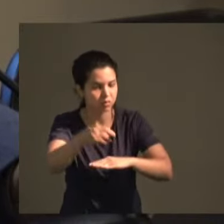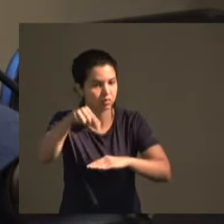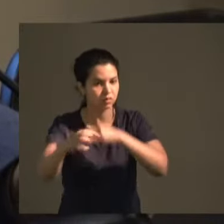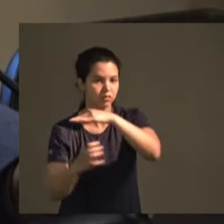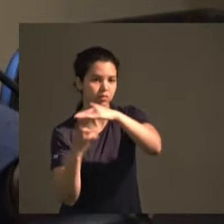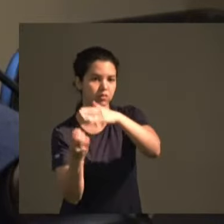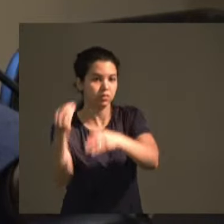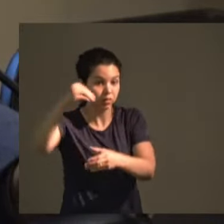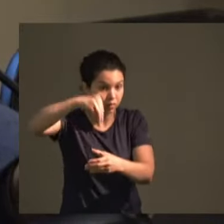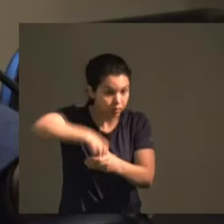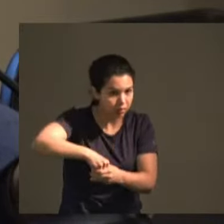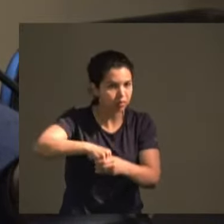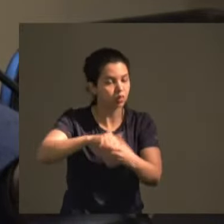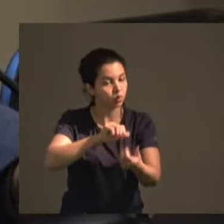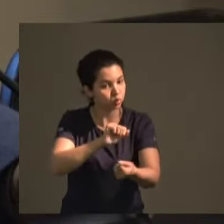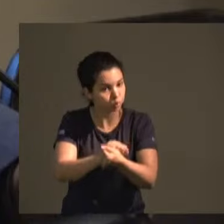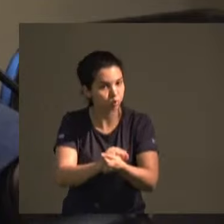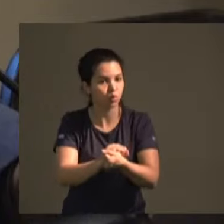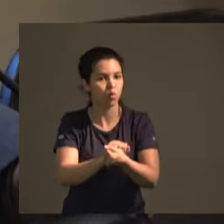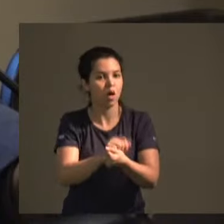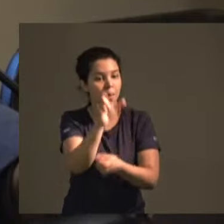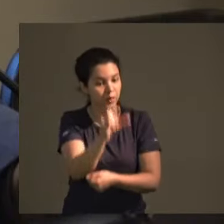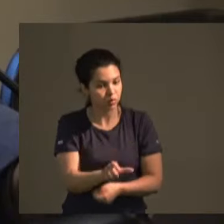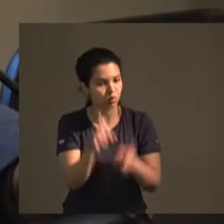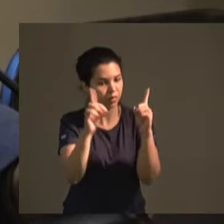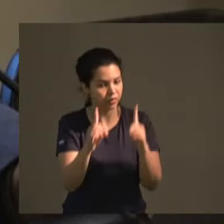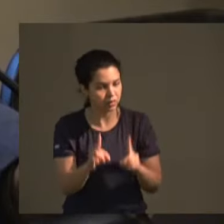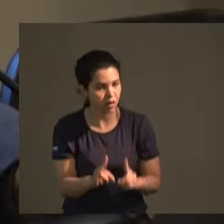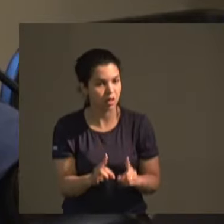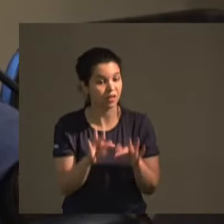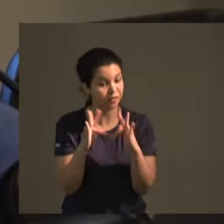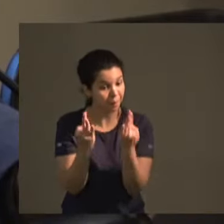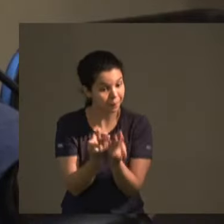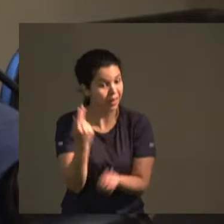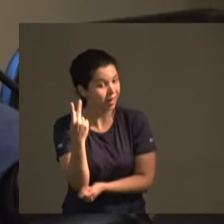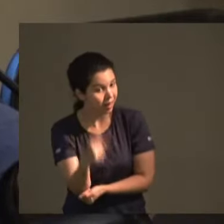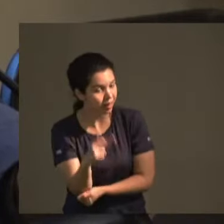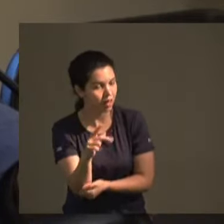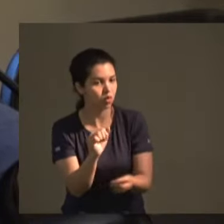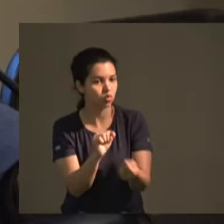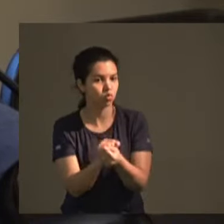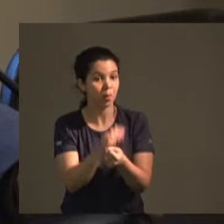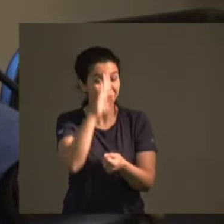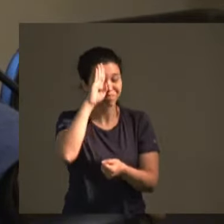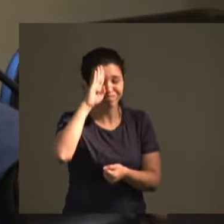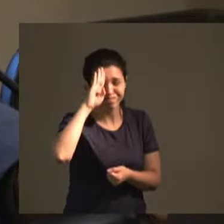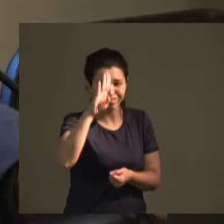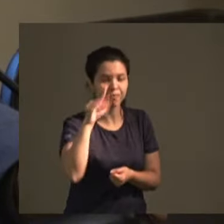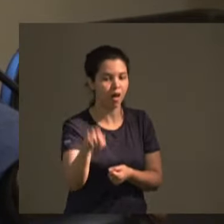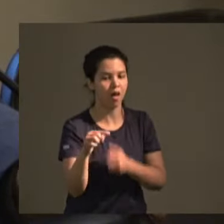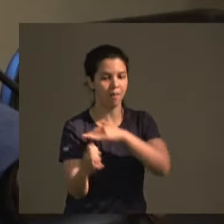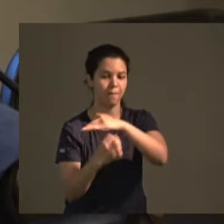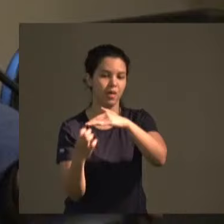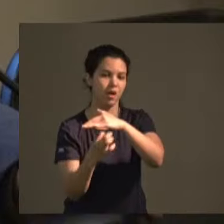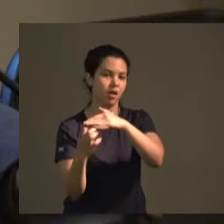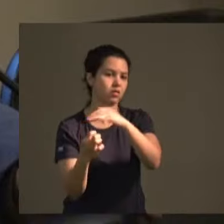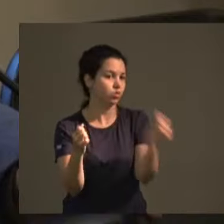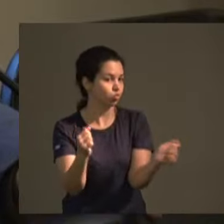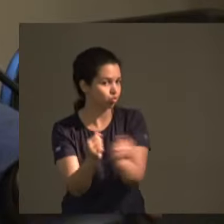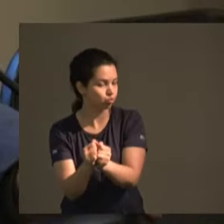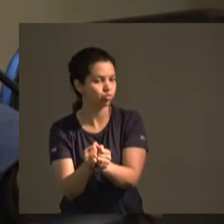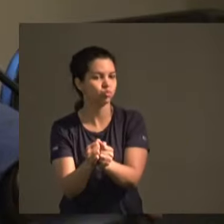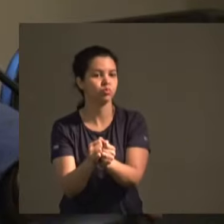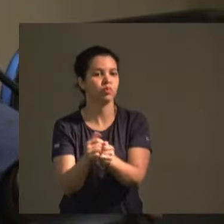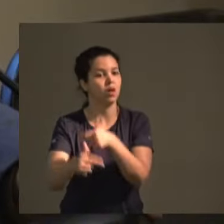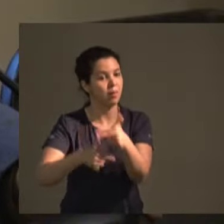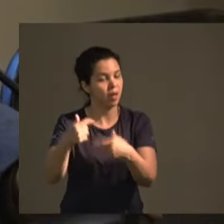junto à pessoa com deficiência, junto à família da pessoa com deficiência e, principalmente, junto à empresa. E as barreiras que ele vai precisar